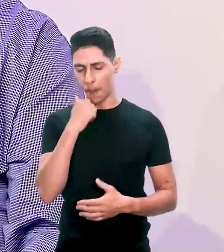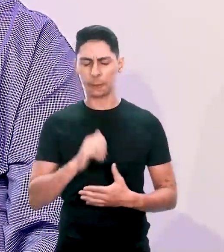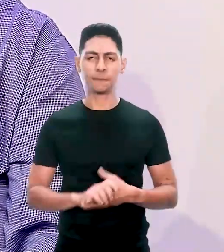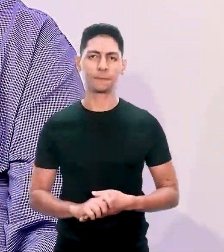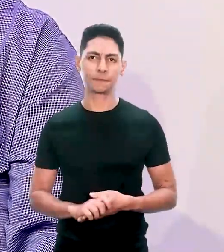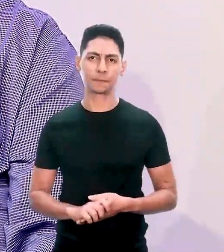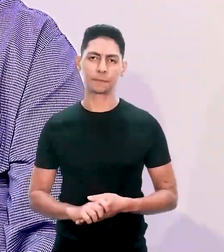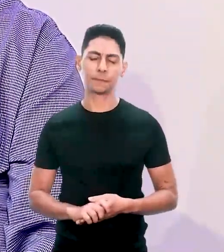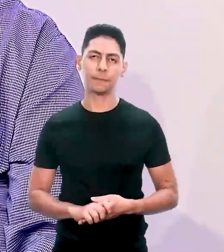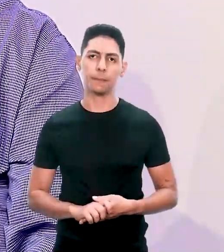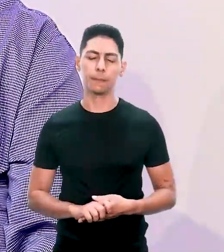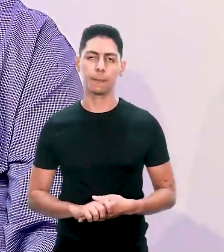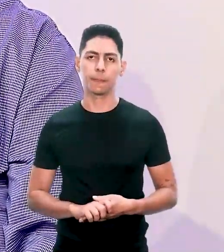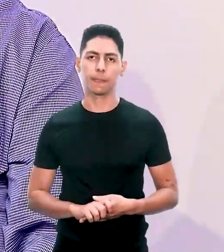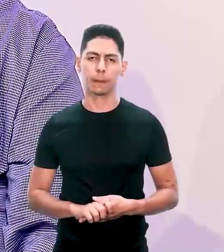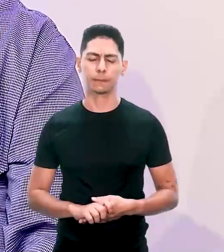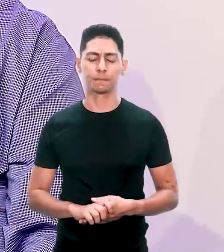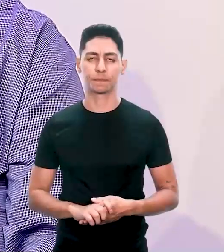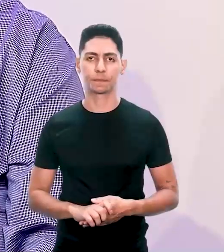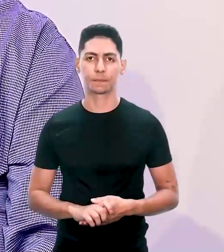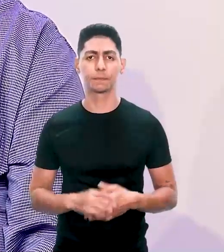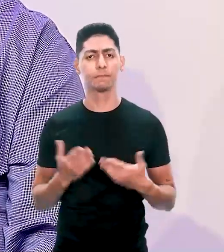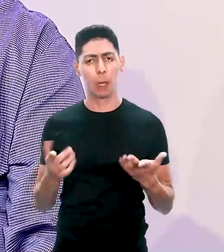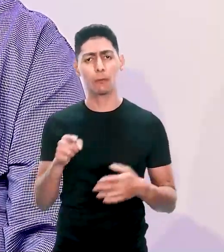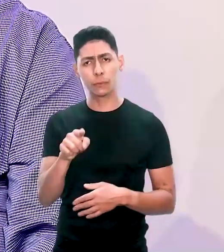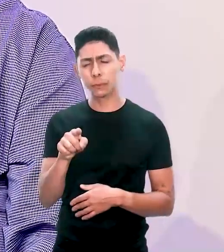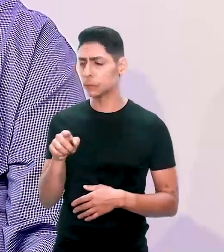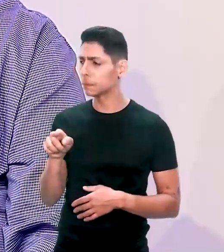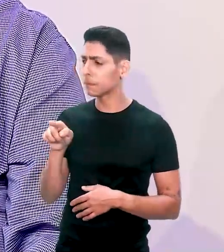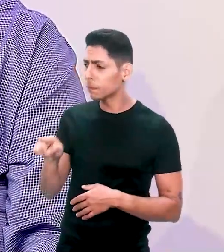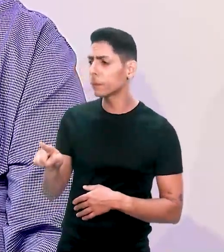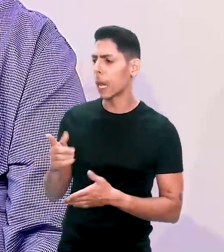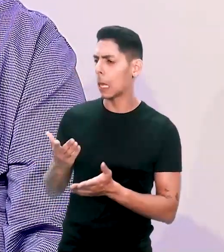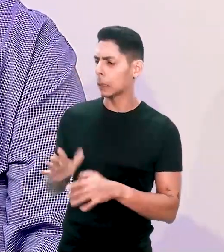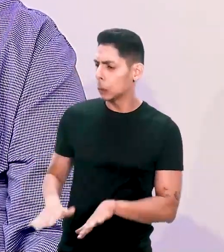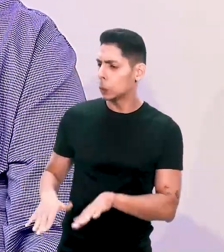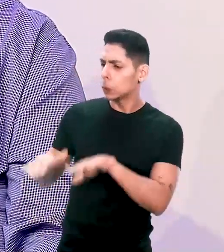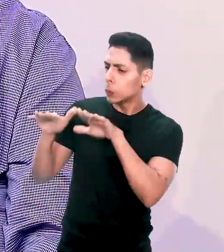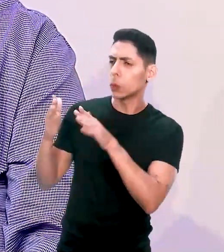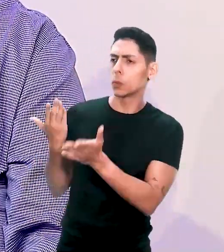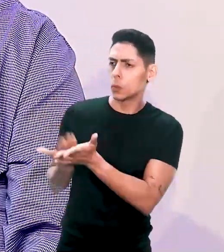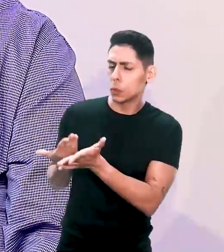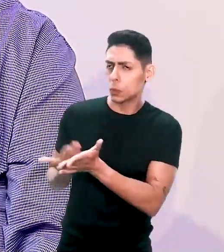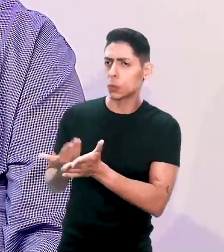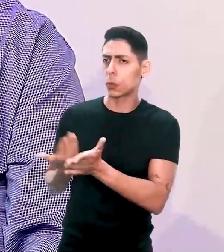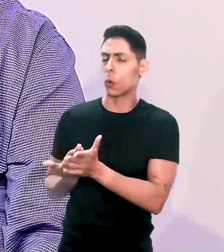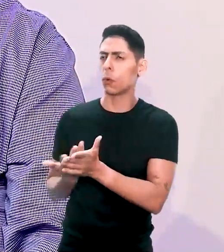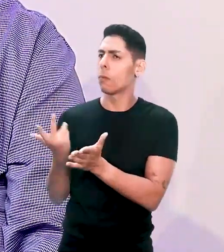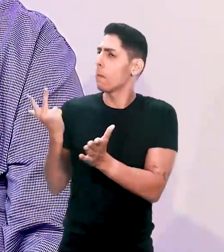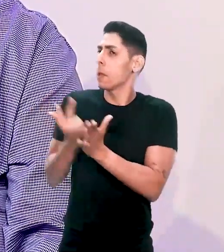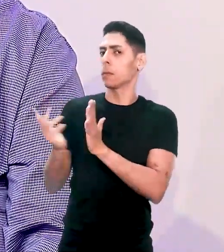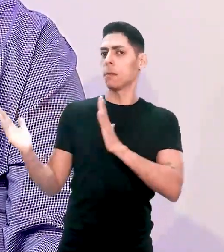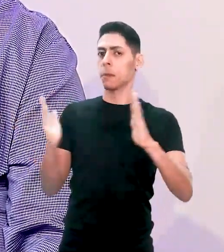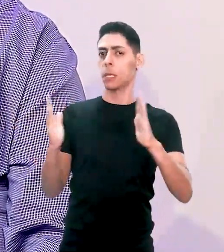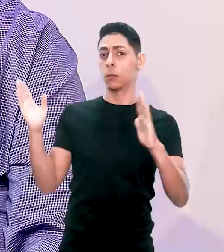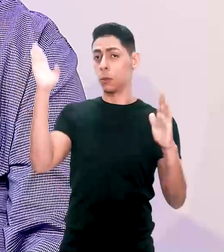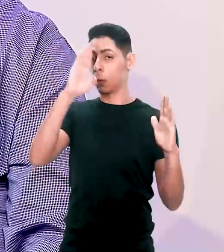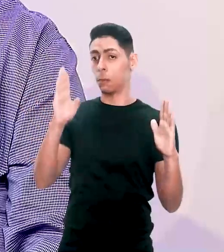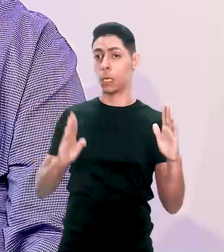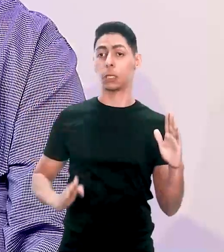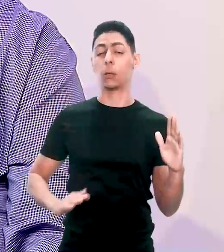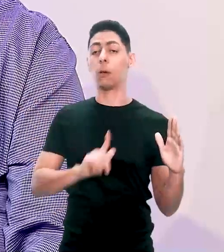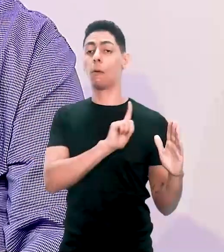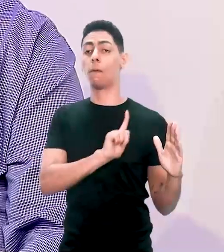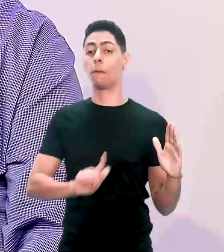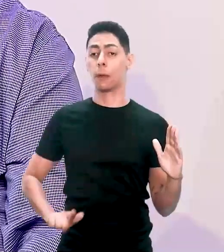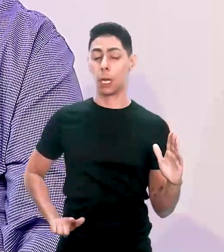Muito bem. Petri, veja só, você cresceu, estudou num período que o Brasil era governado